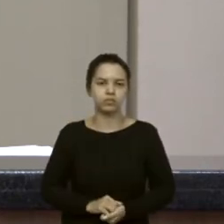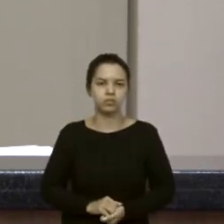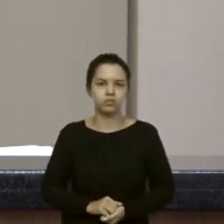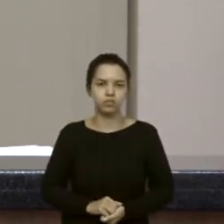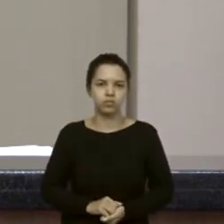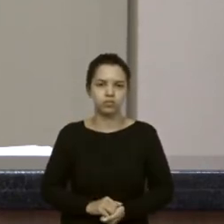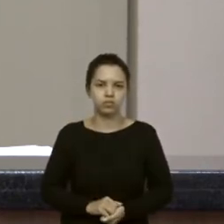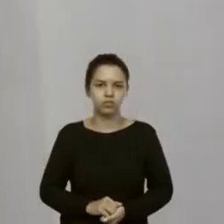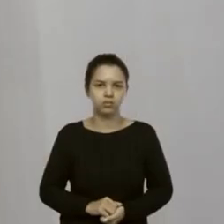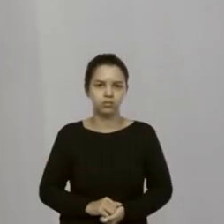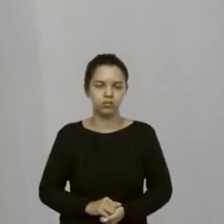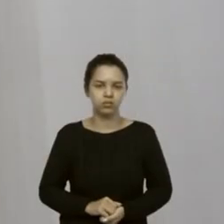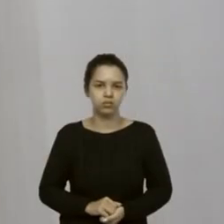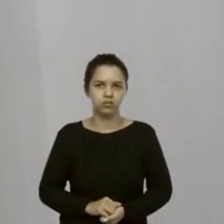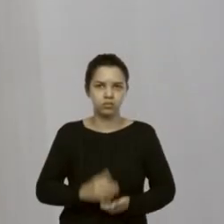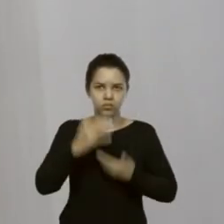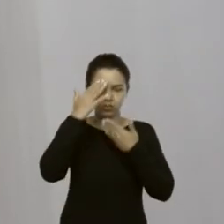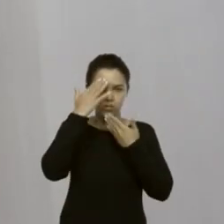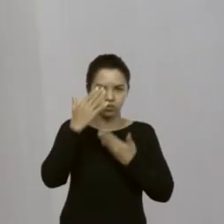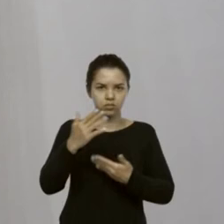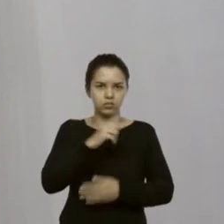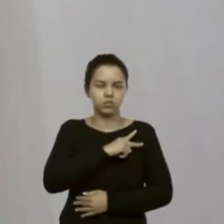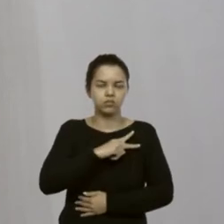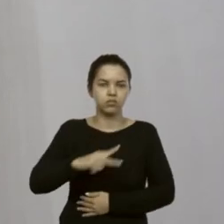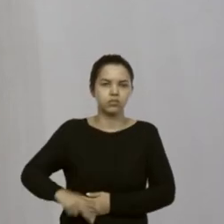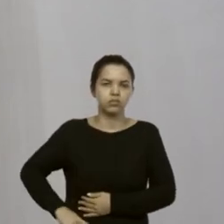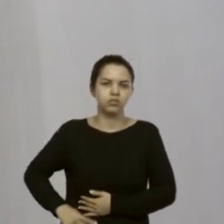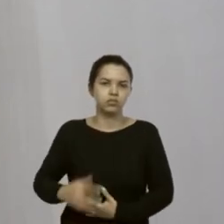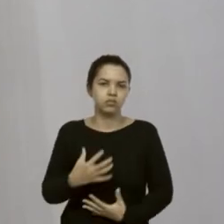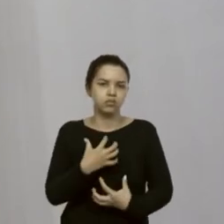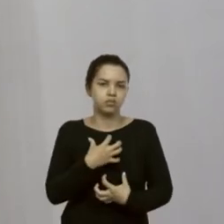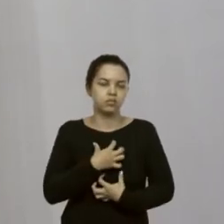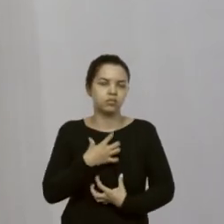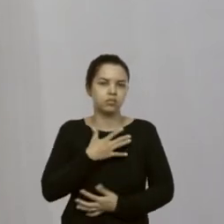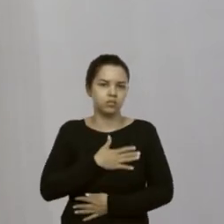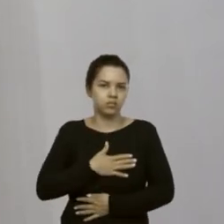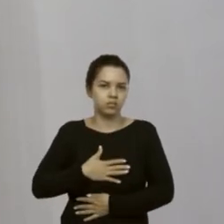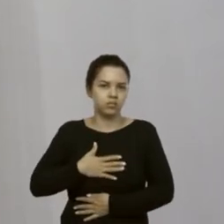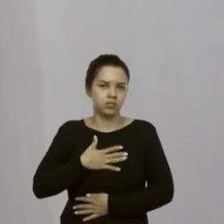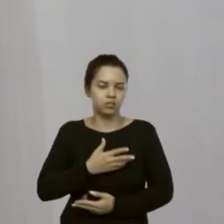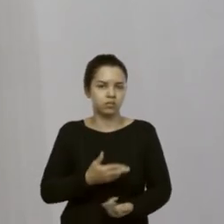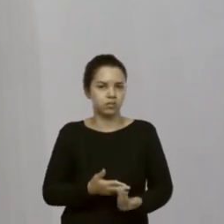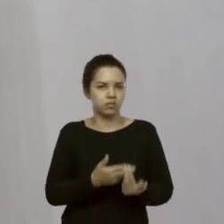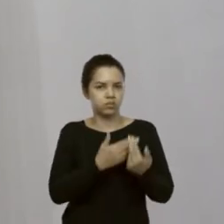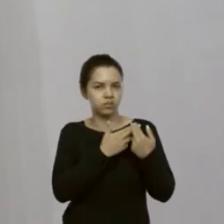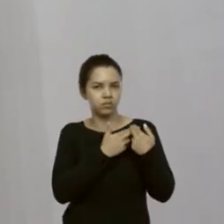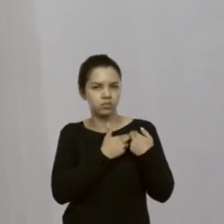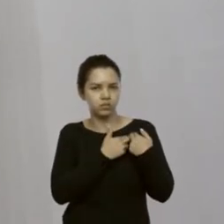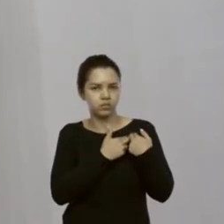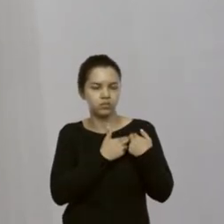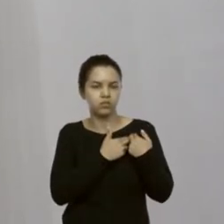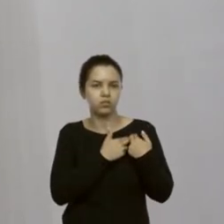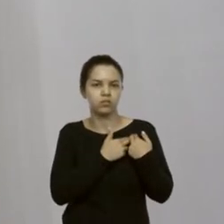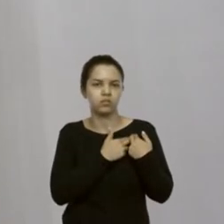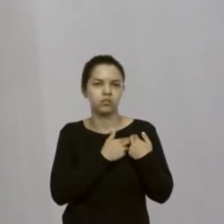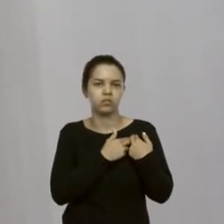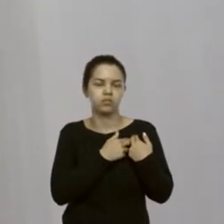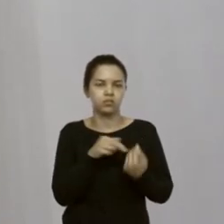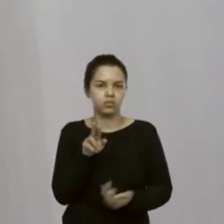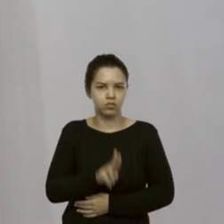Obrigado, presidente. É com grande satisfação e responsabilidade que ocupamos essa